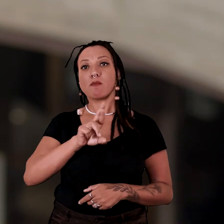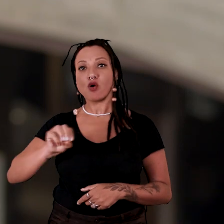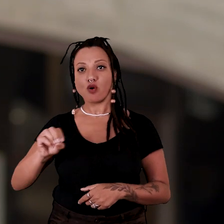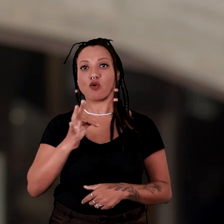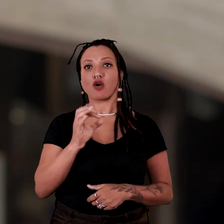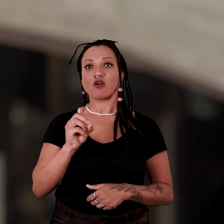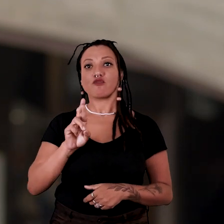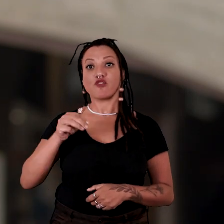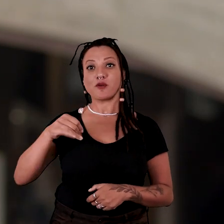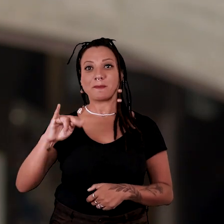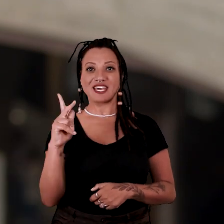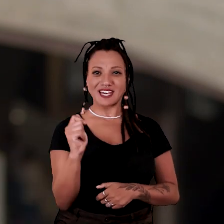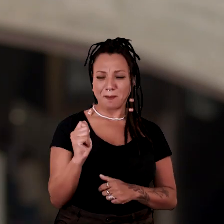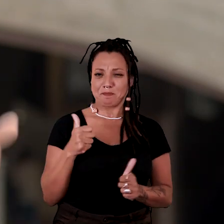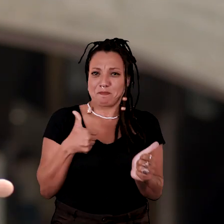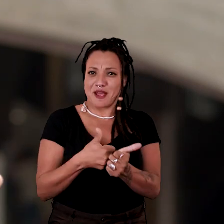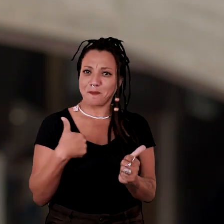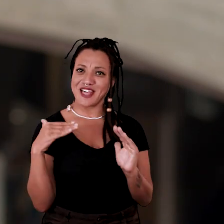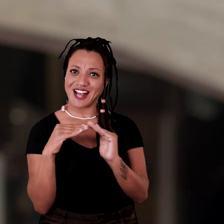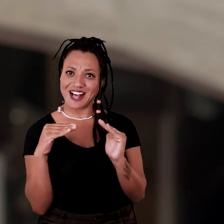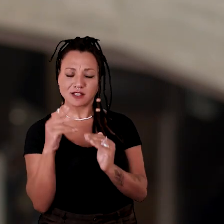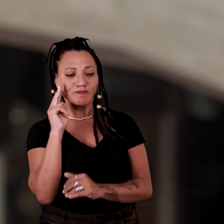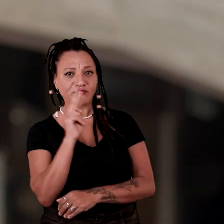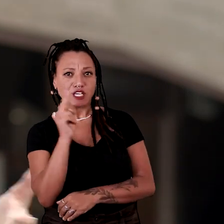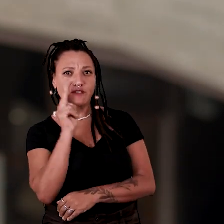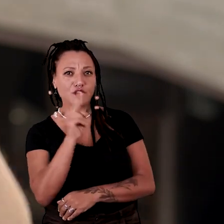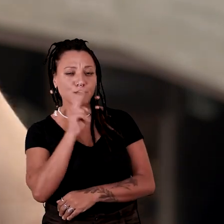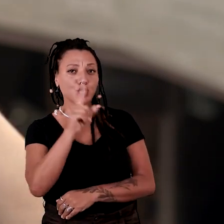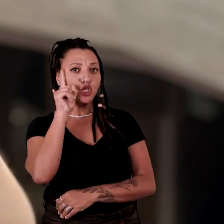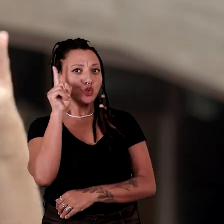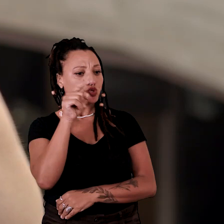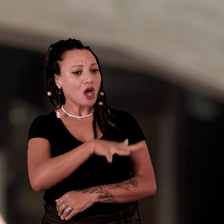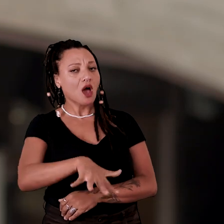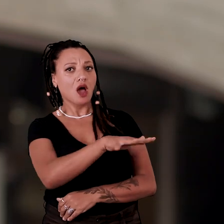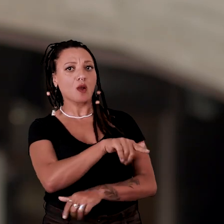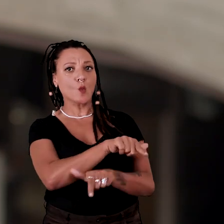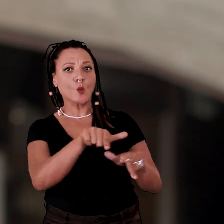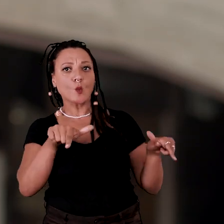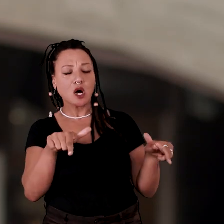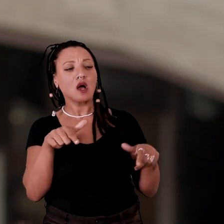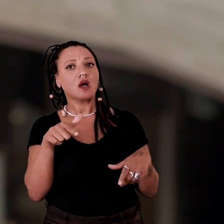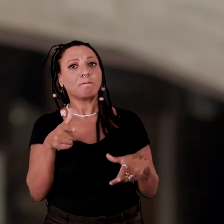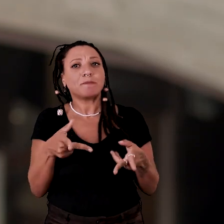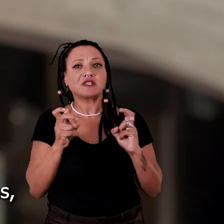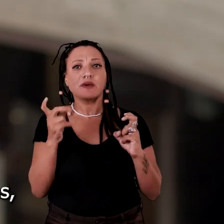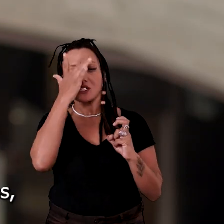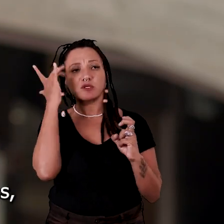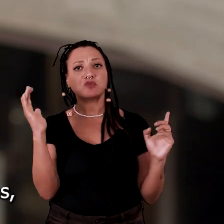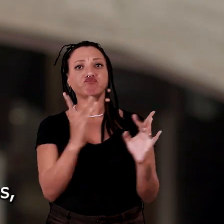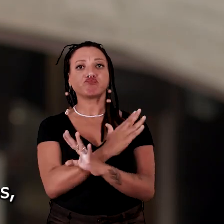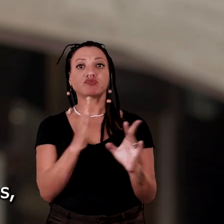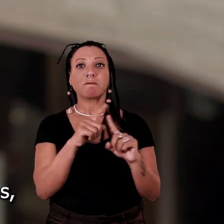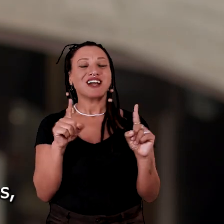uma abordagem muito sensível nesse território, na tentativa de uma conexão desses espaços livres, e como